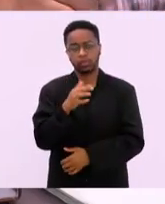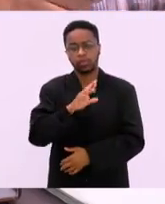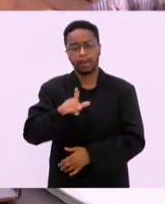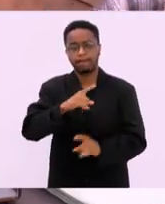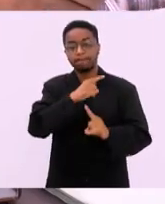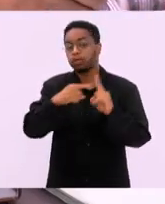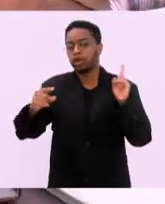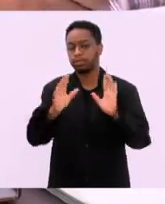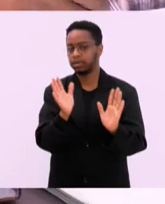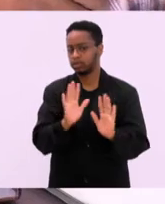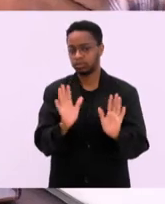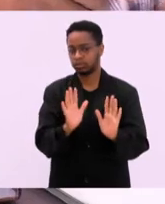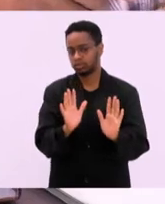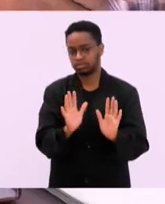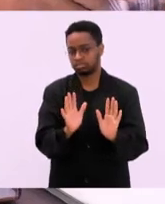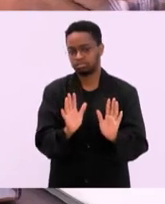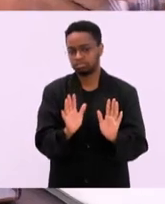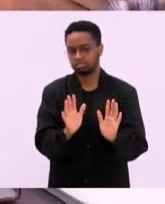vedando